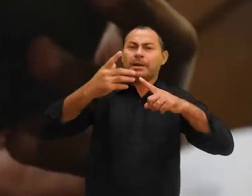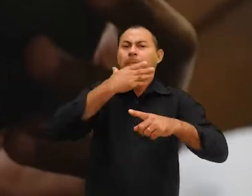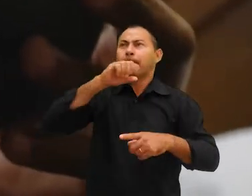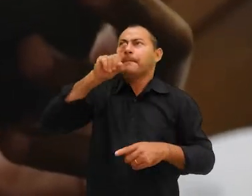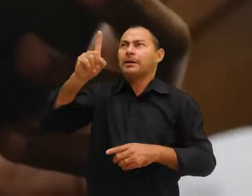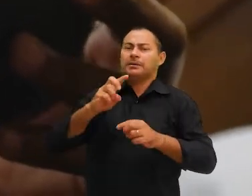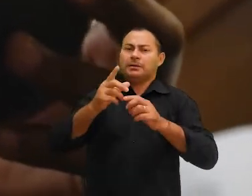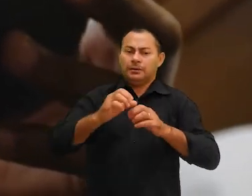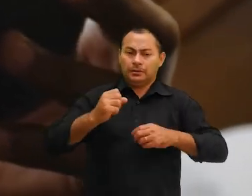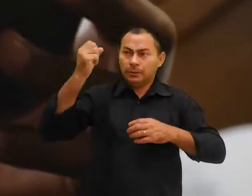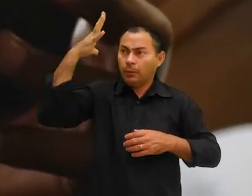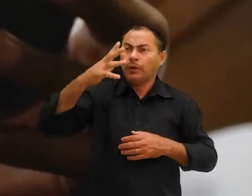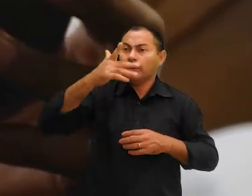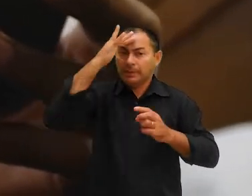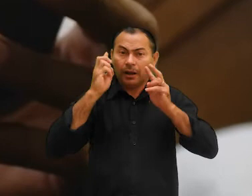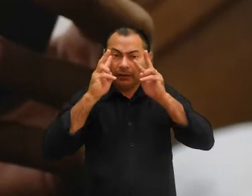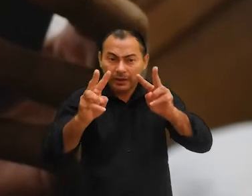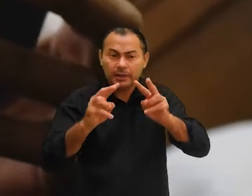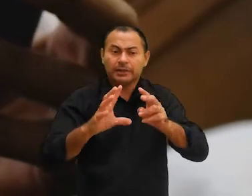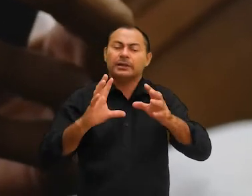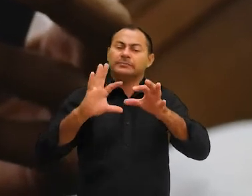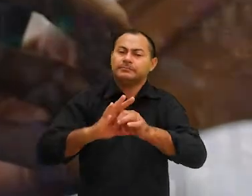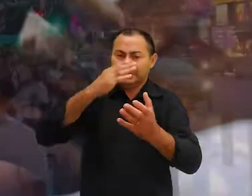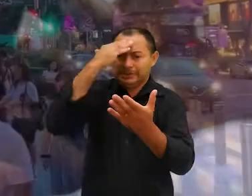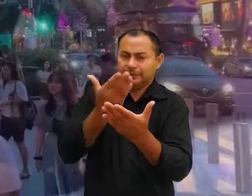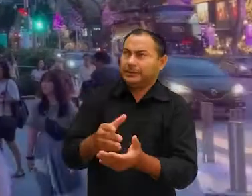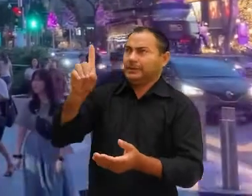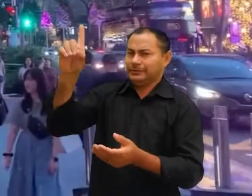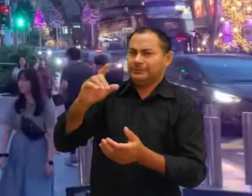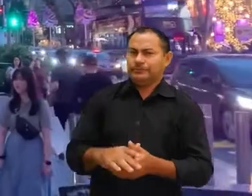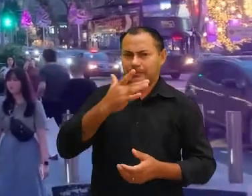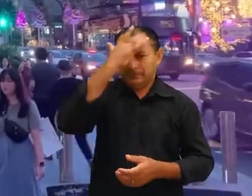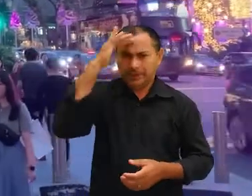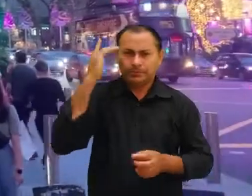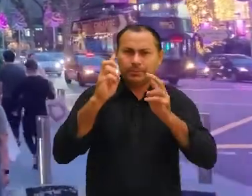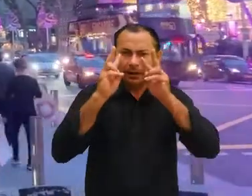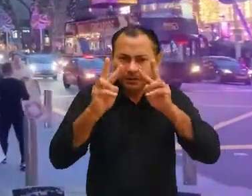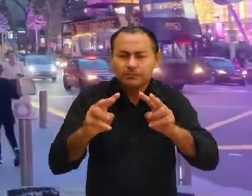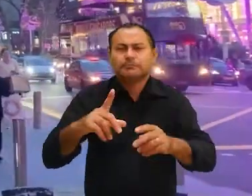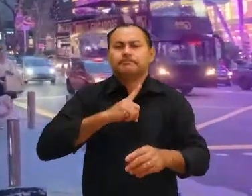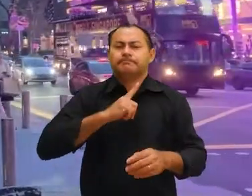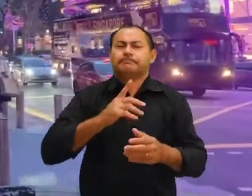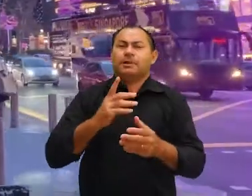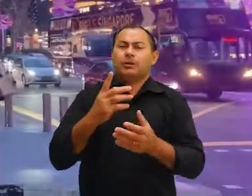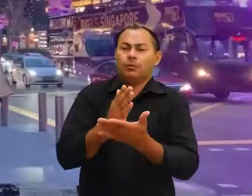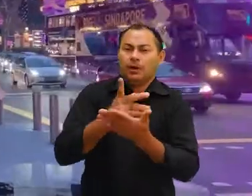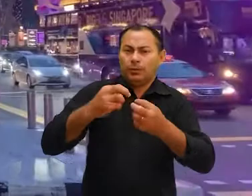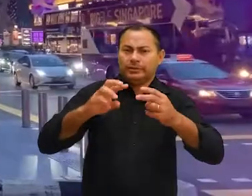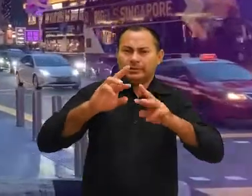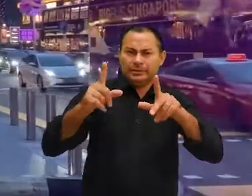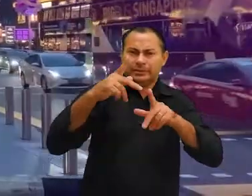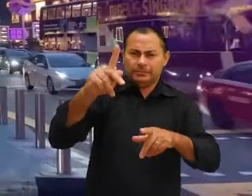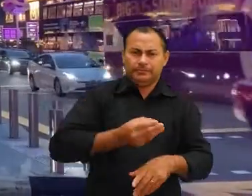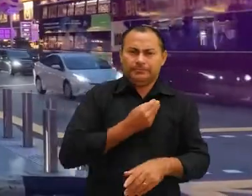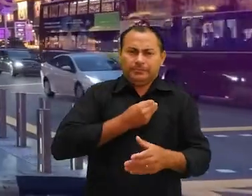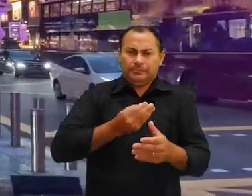pai luz que vai atrair a atenção de outras pessoas para Deus e as pessoas vão ver que existe alguma coisa diferente